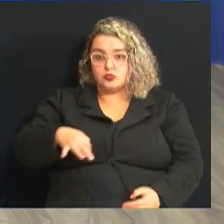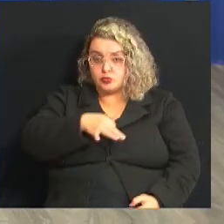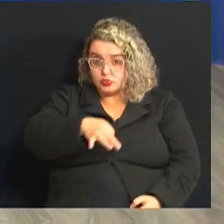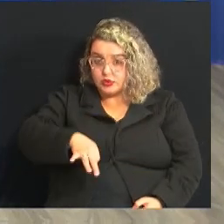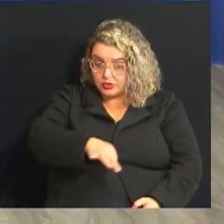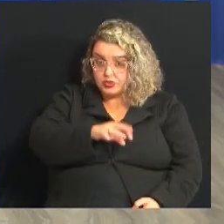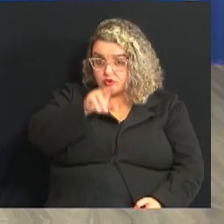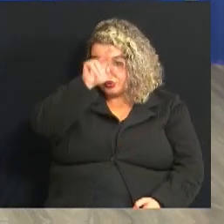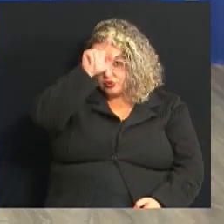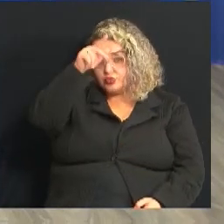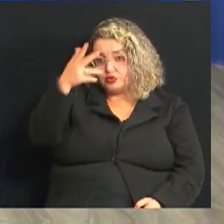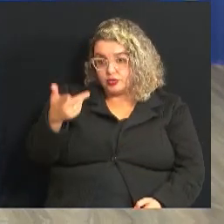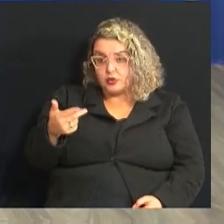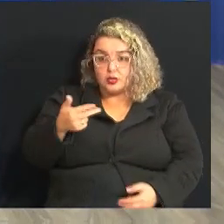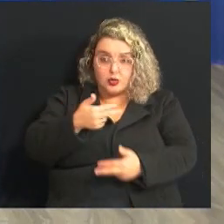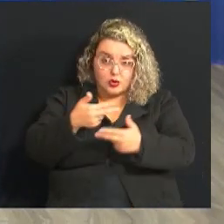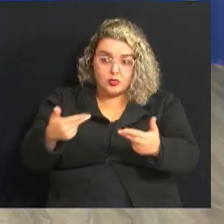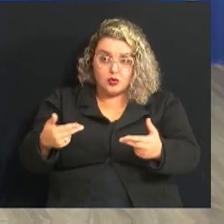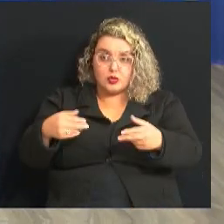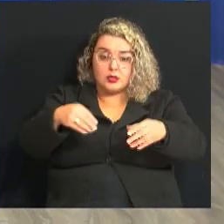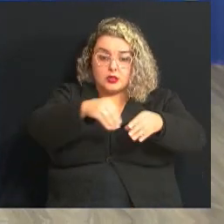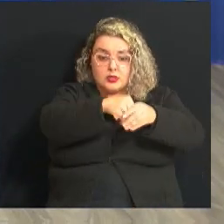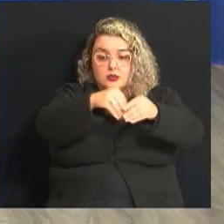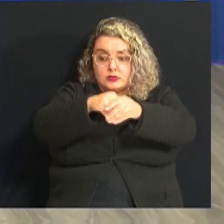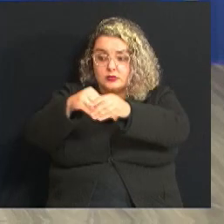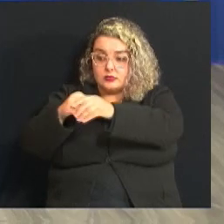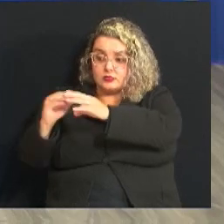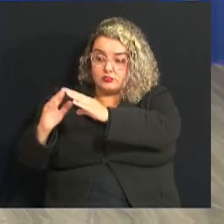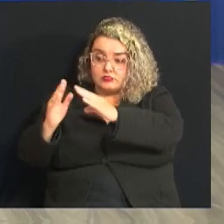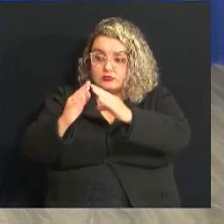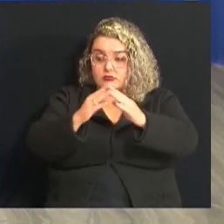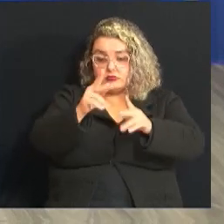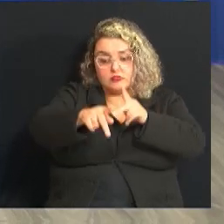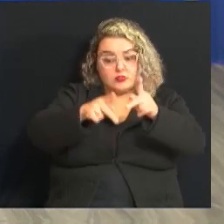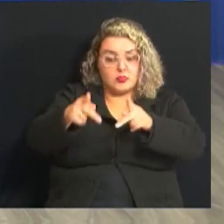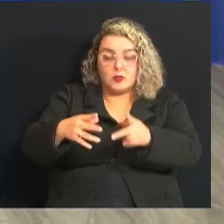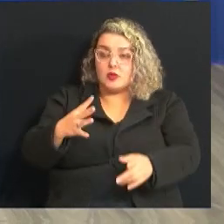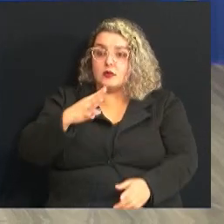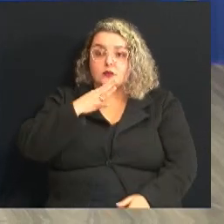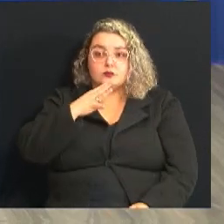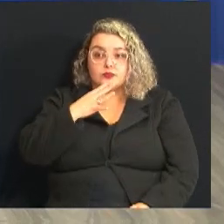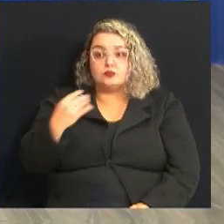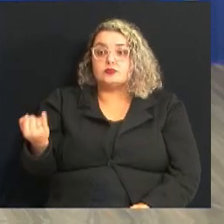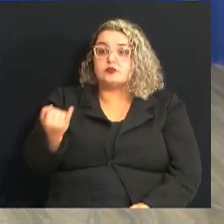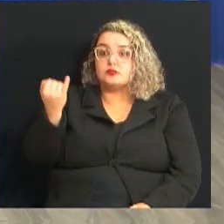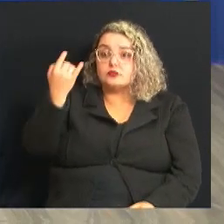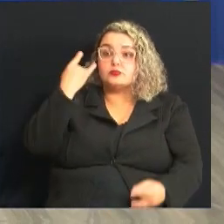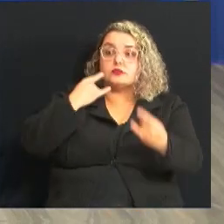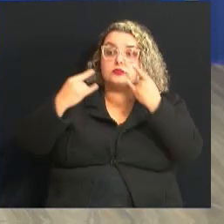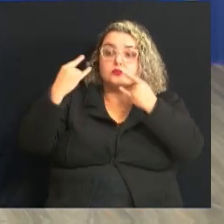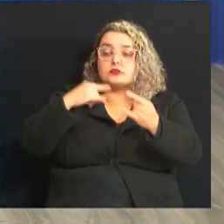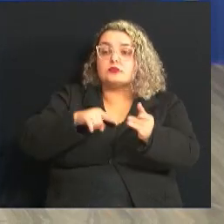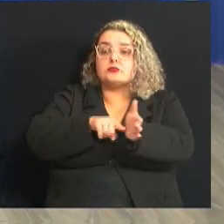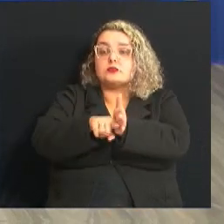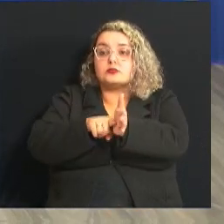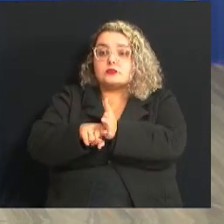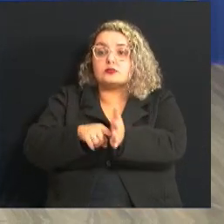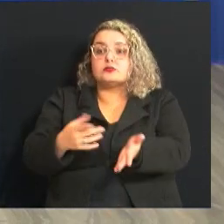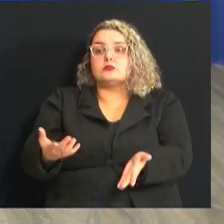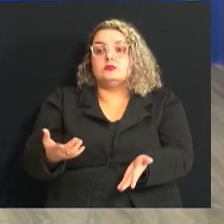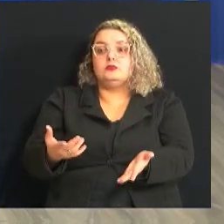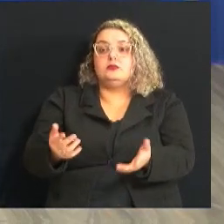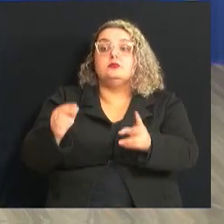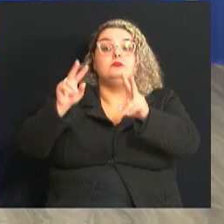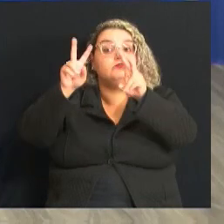realmente a população de casa desconhece. Também foi importante falar sobre essa questão do interesse da pesquisa. São temas